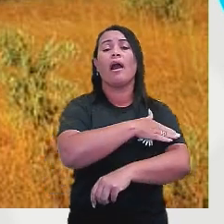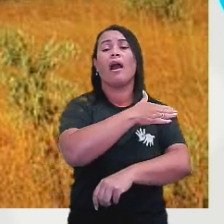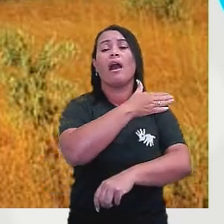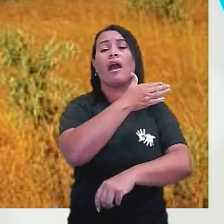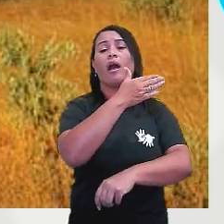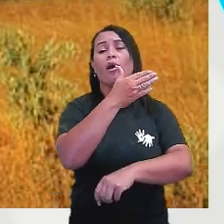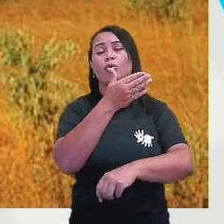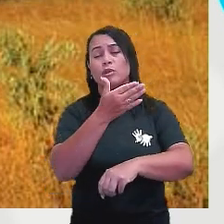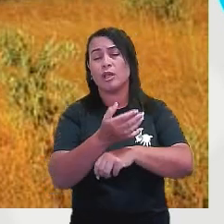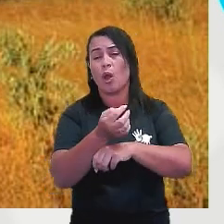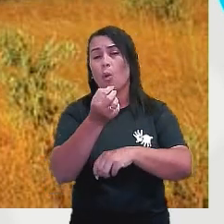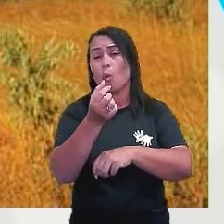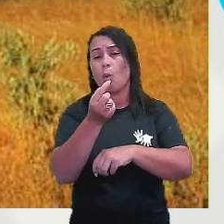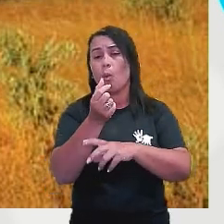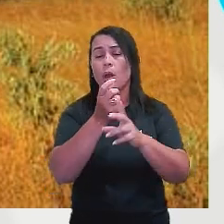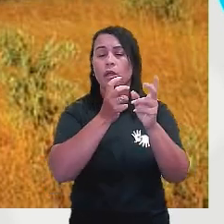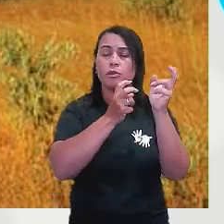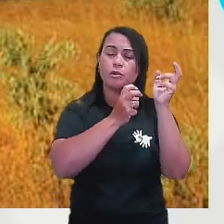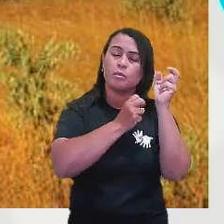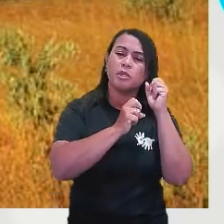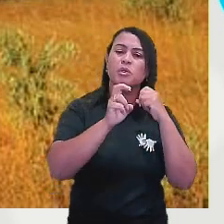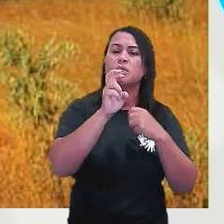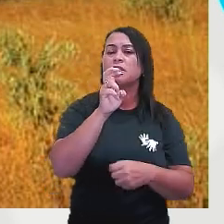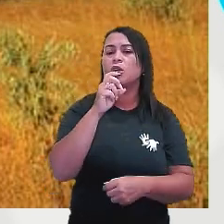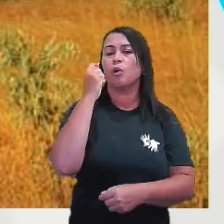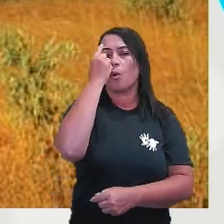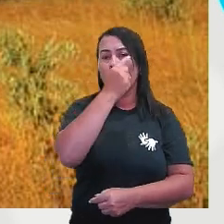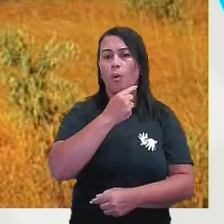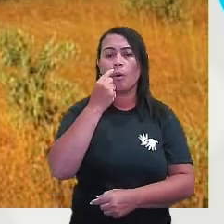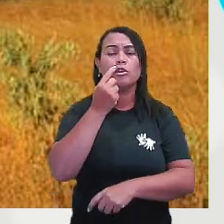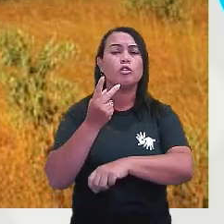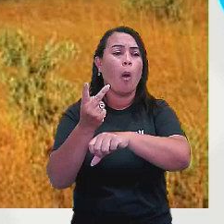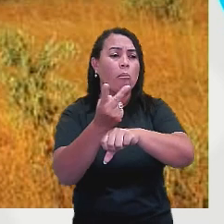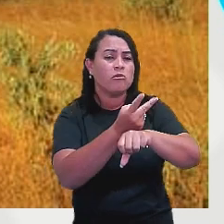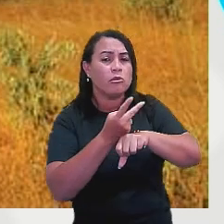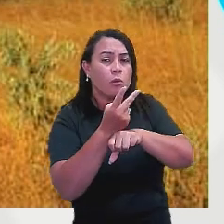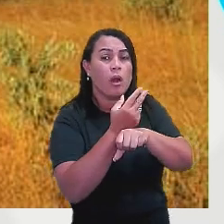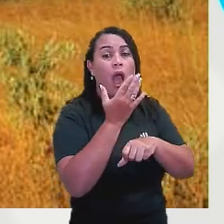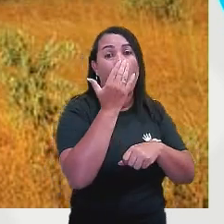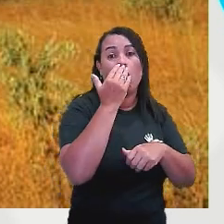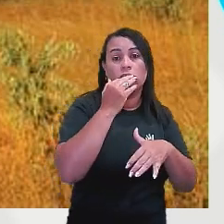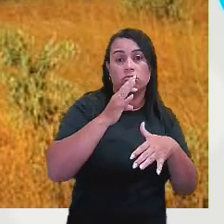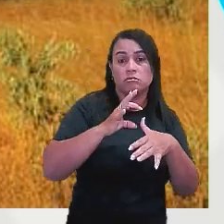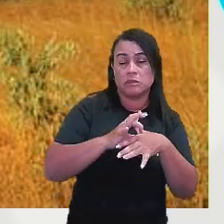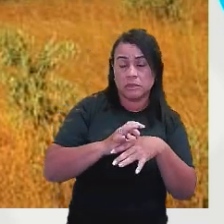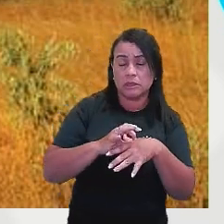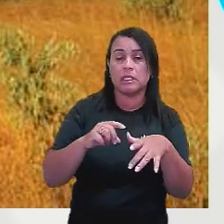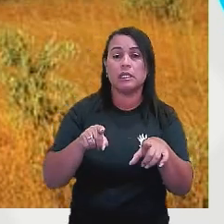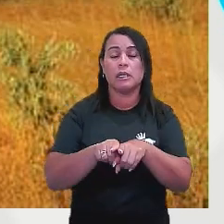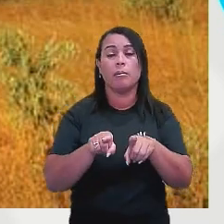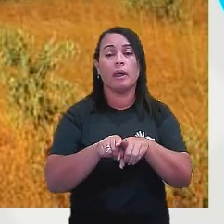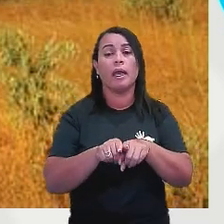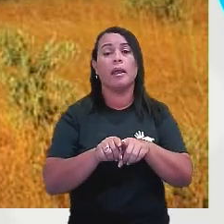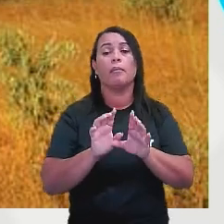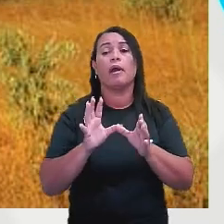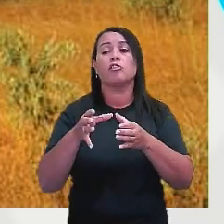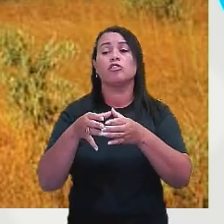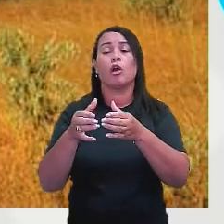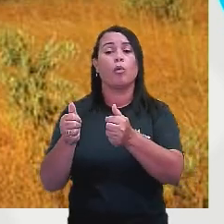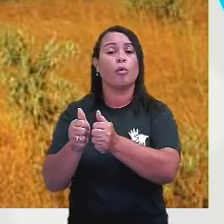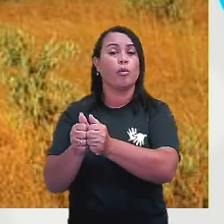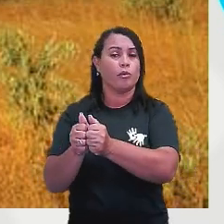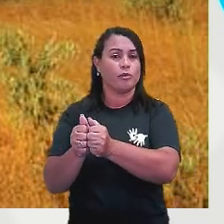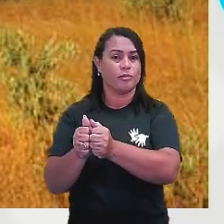dormindo e só separa 5 horinhas do seu dia para caçar e para estar com o seu